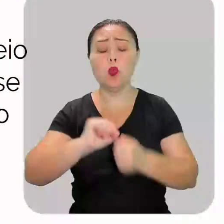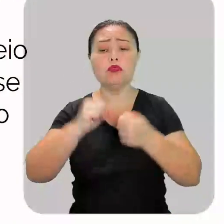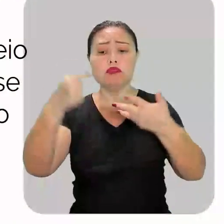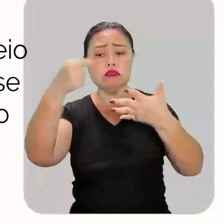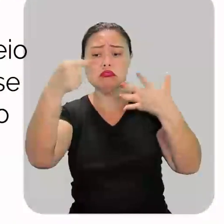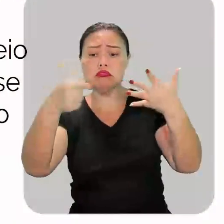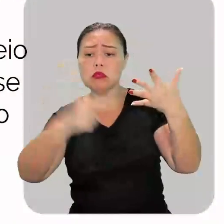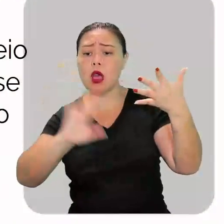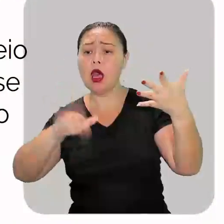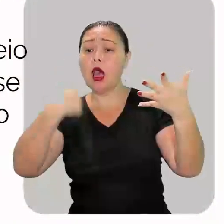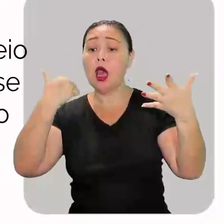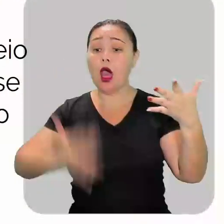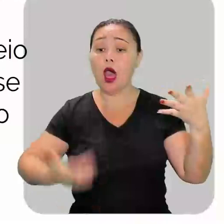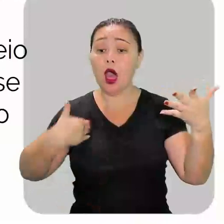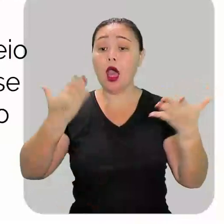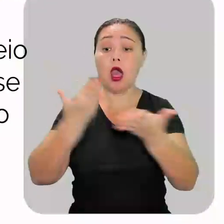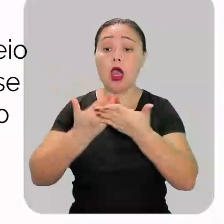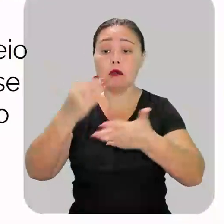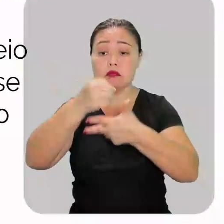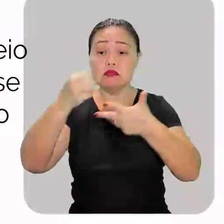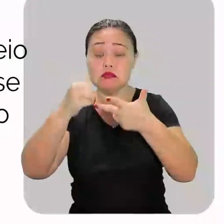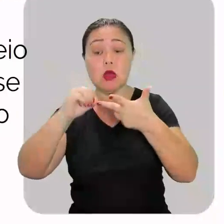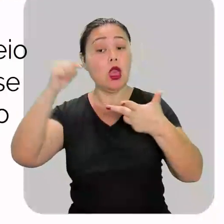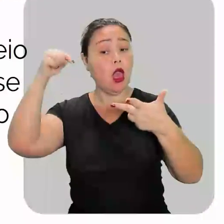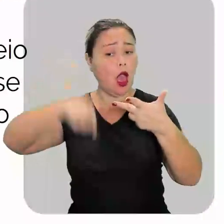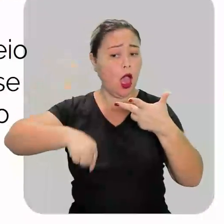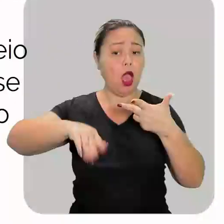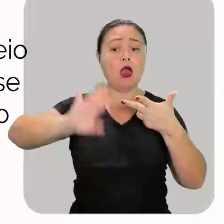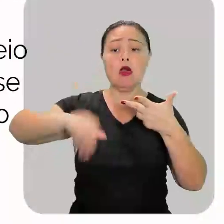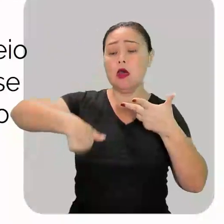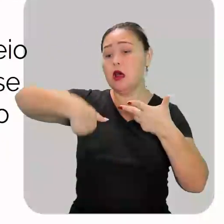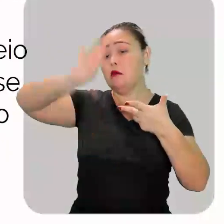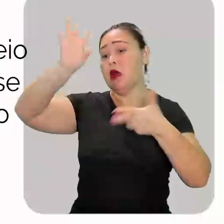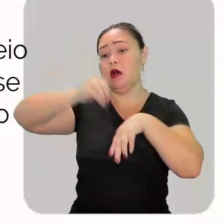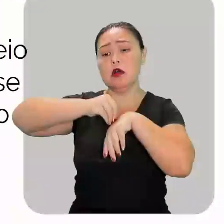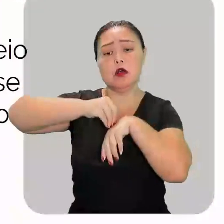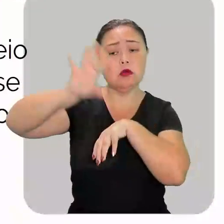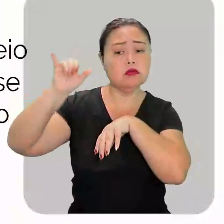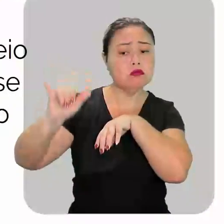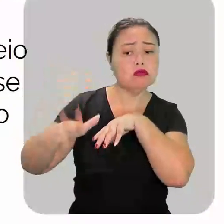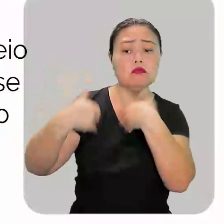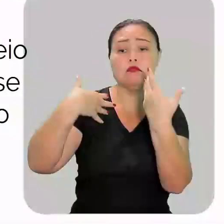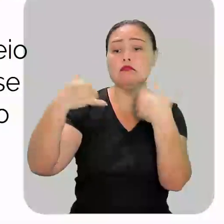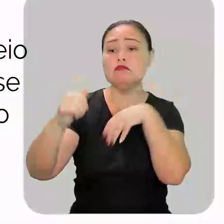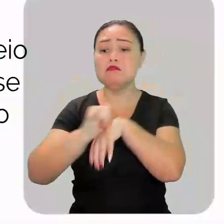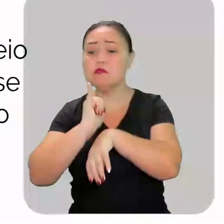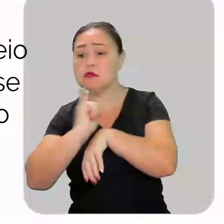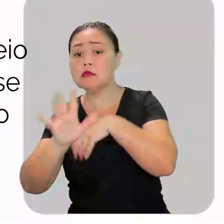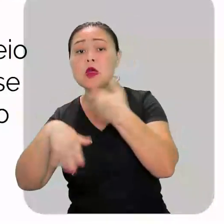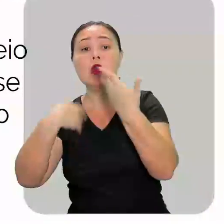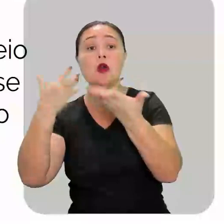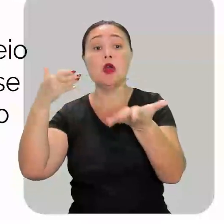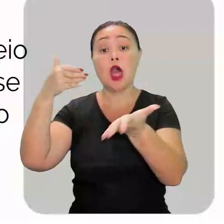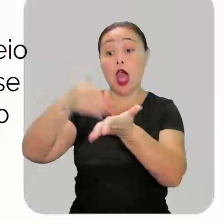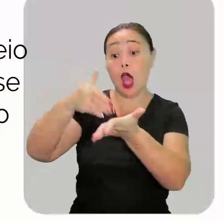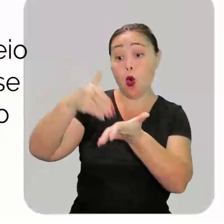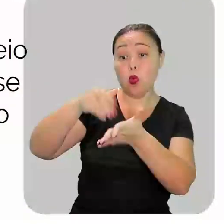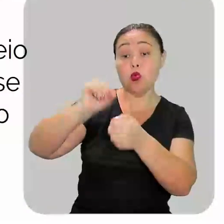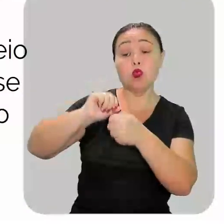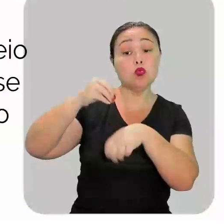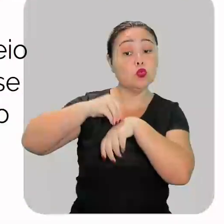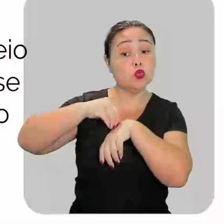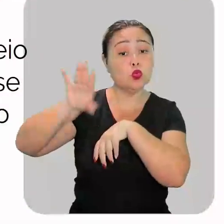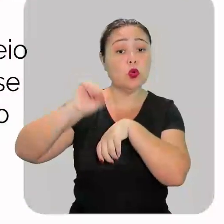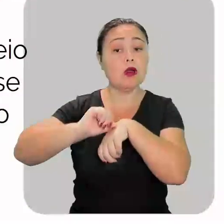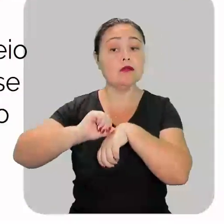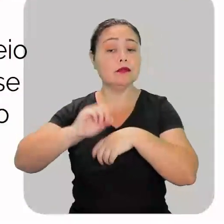tópicos, que no caso de uma aula do Enem, aqui é mais dicas, macetes, enfim, né? Vamos ver? A última dica foi o seguinte,